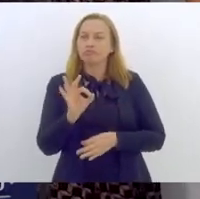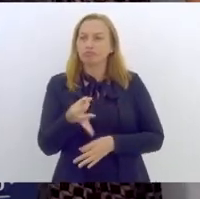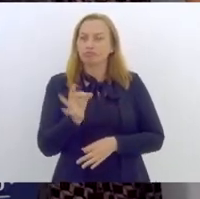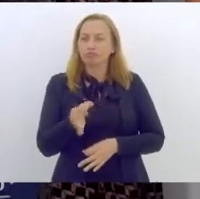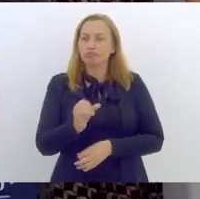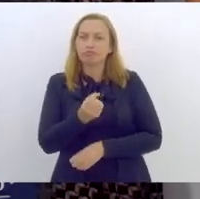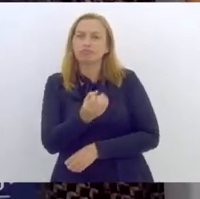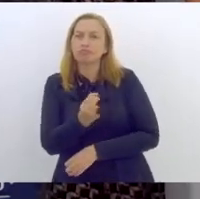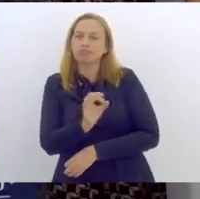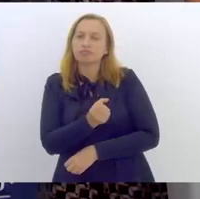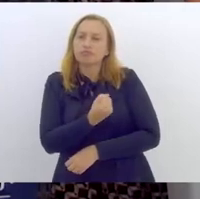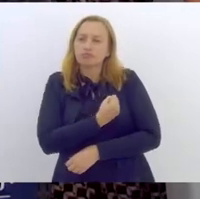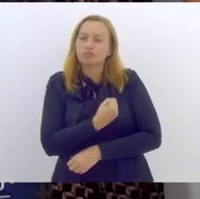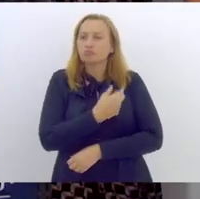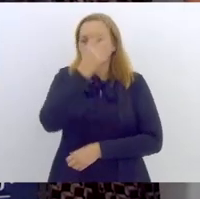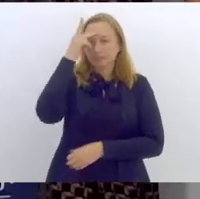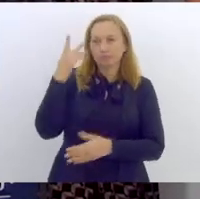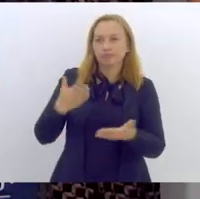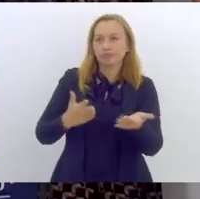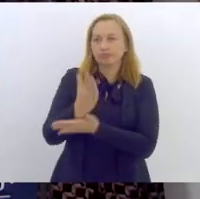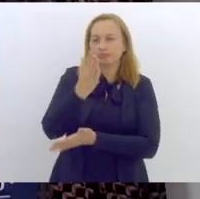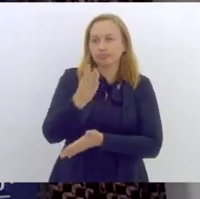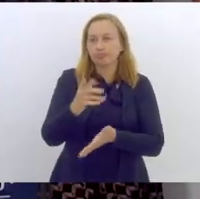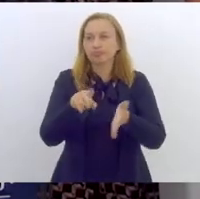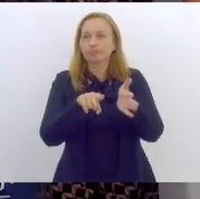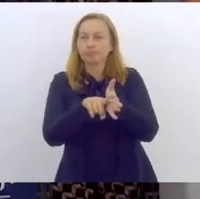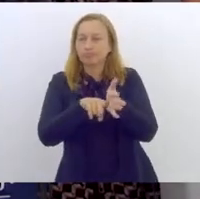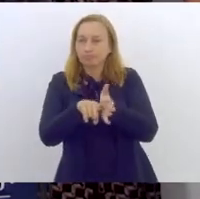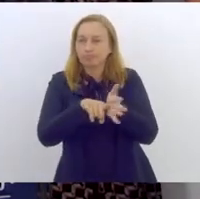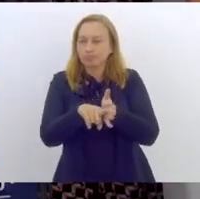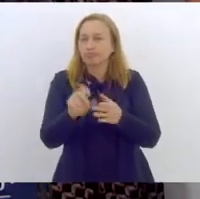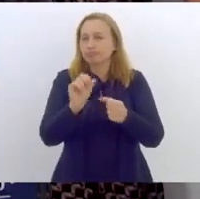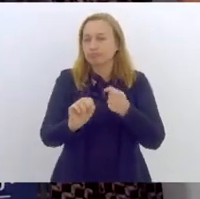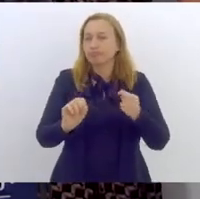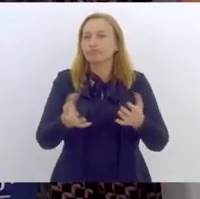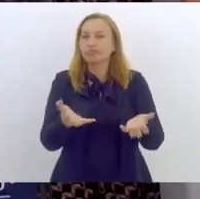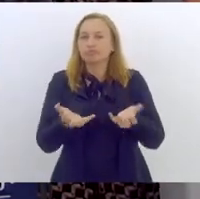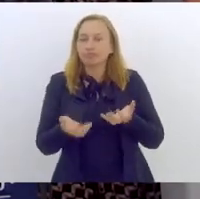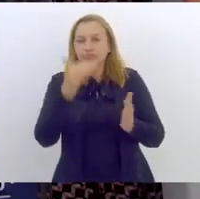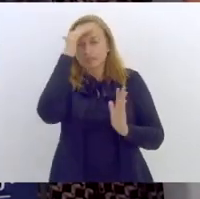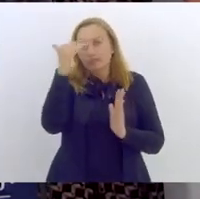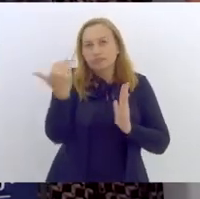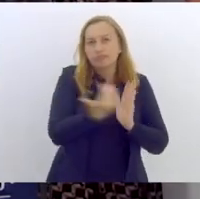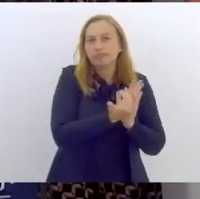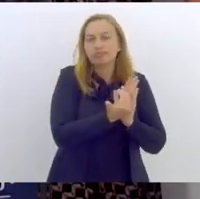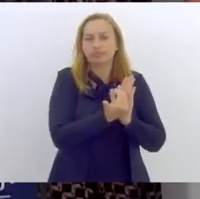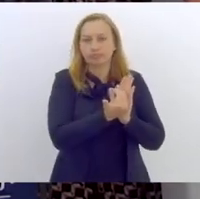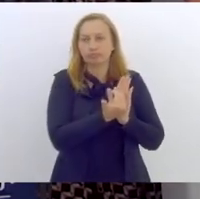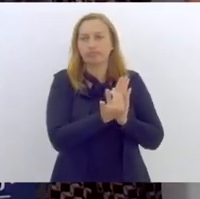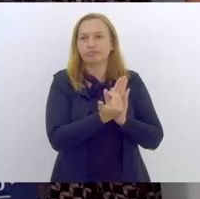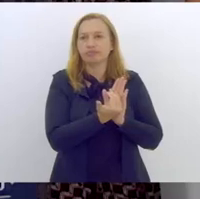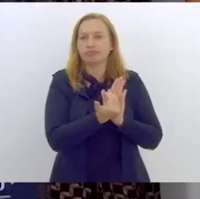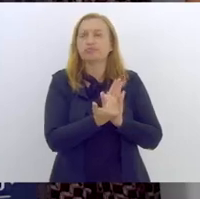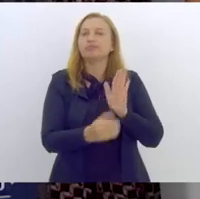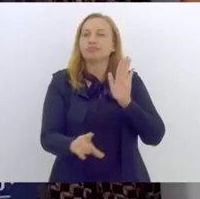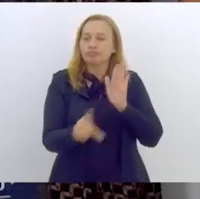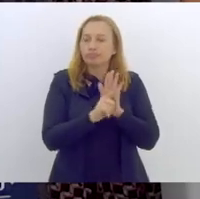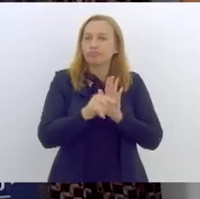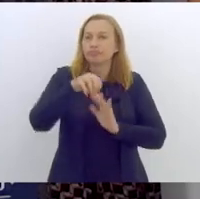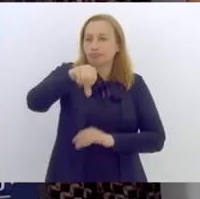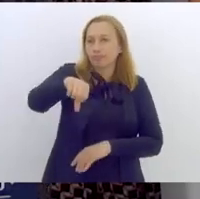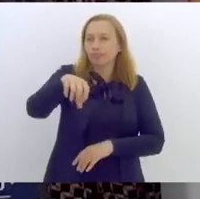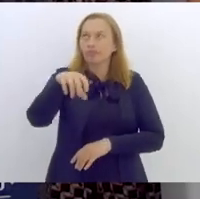de pessoas aptas a realizar esse exame então a gente só quer que seja cumprido que a lei a